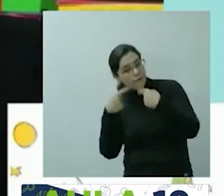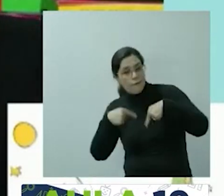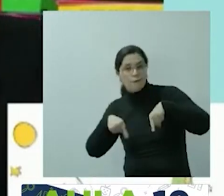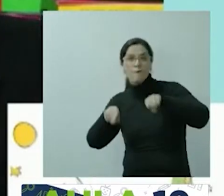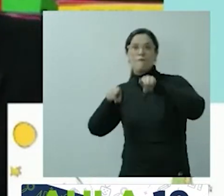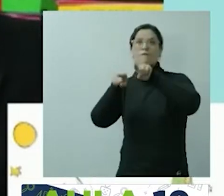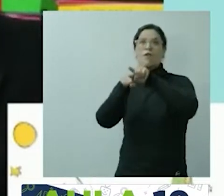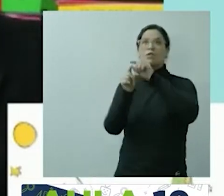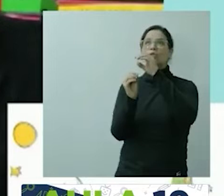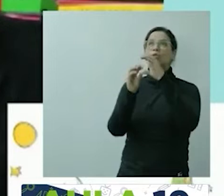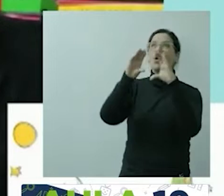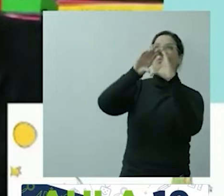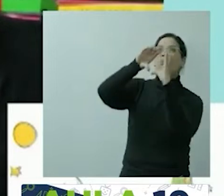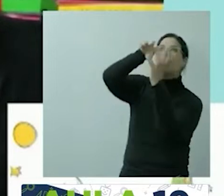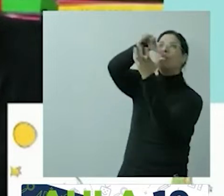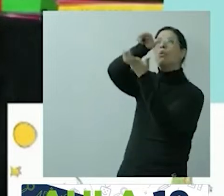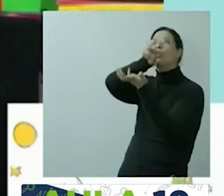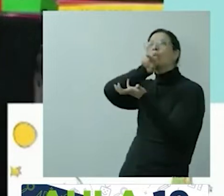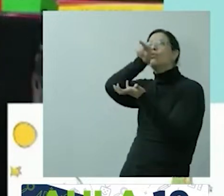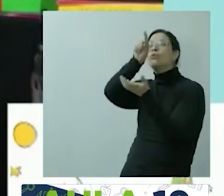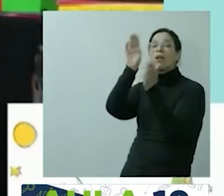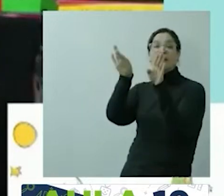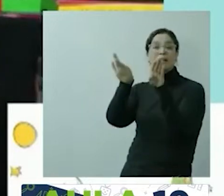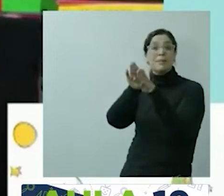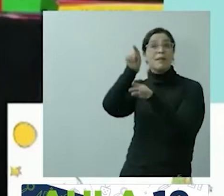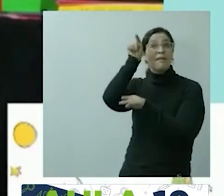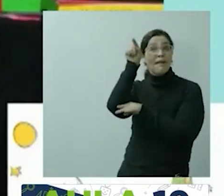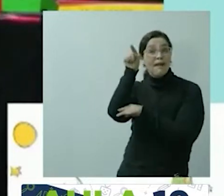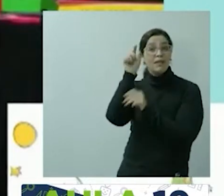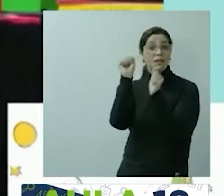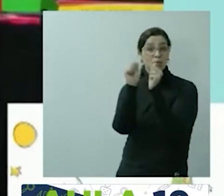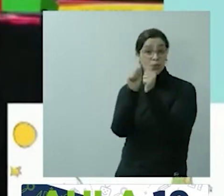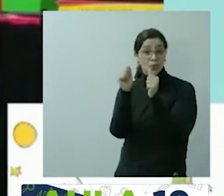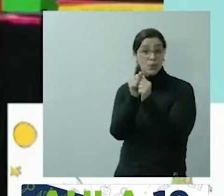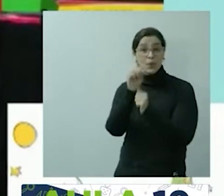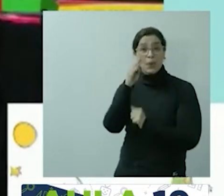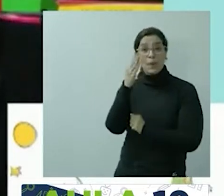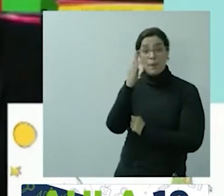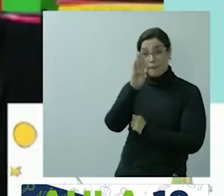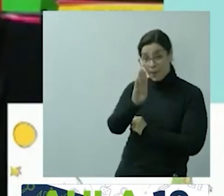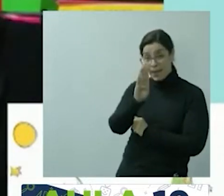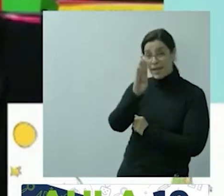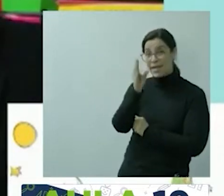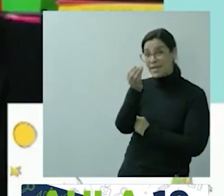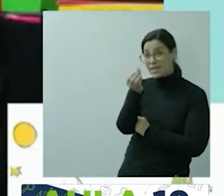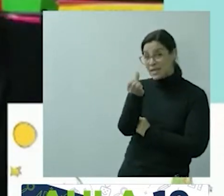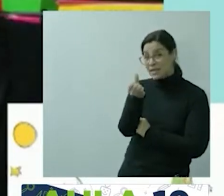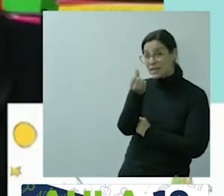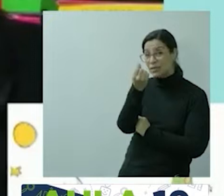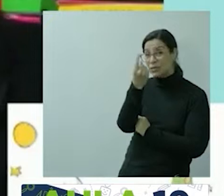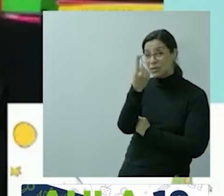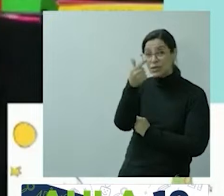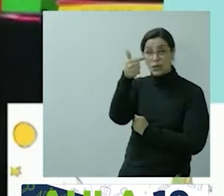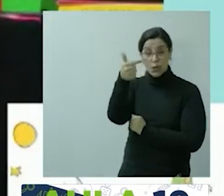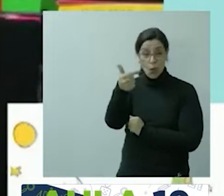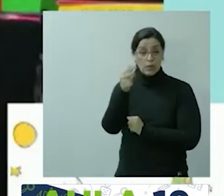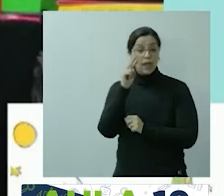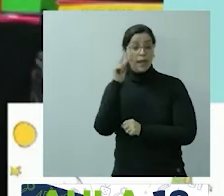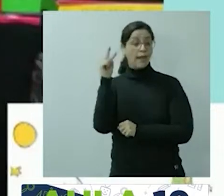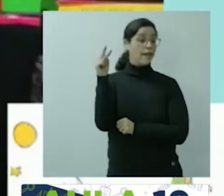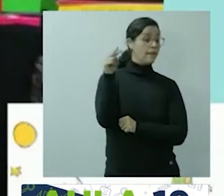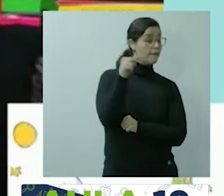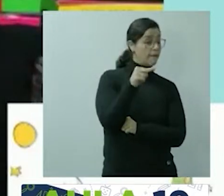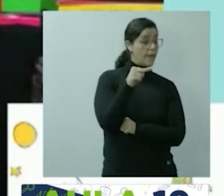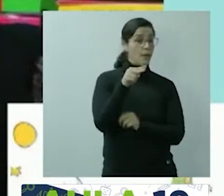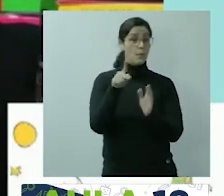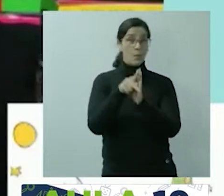para o seu planeta. E deste planeta, B612, ele olha sempre